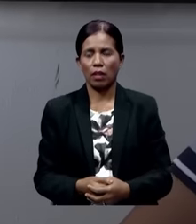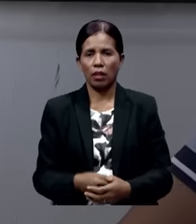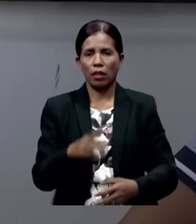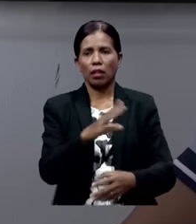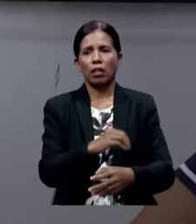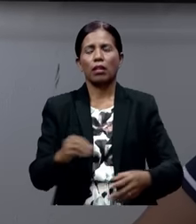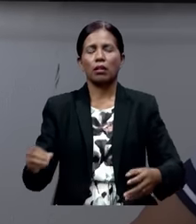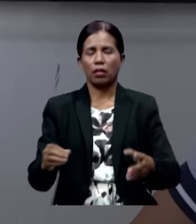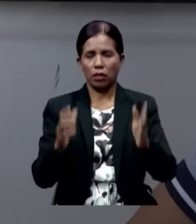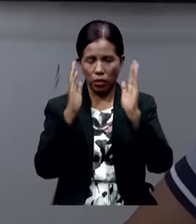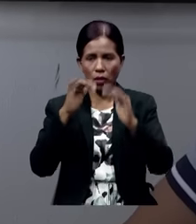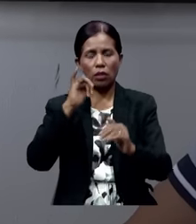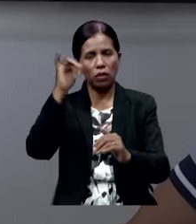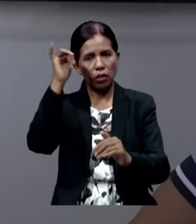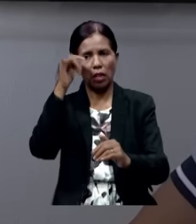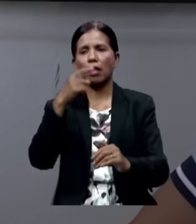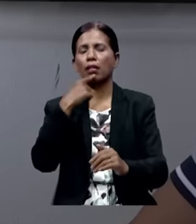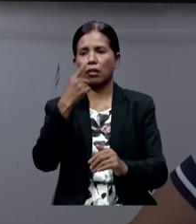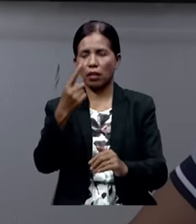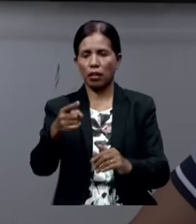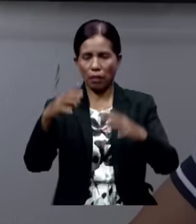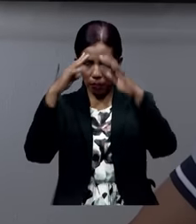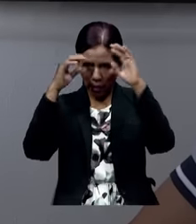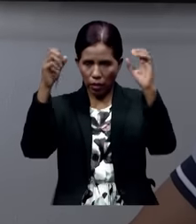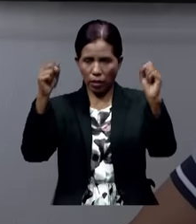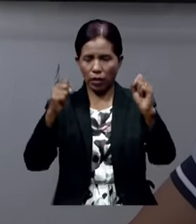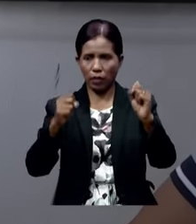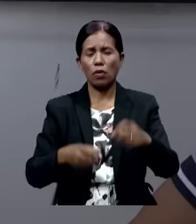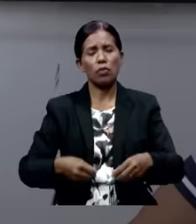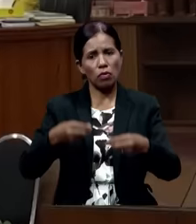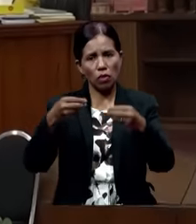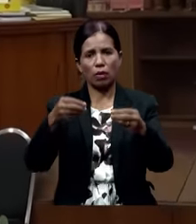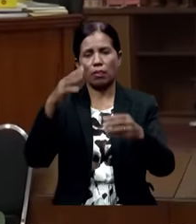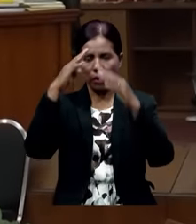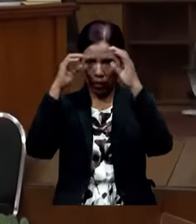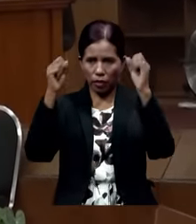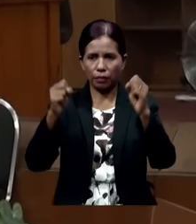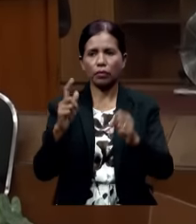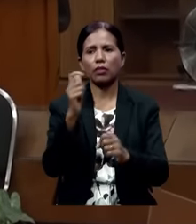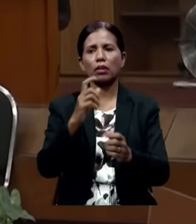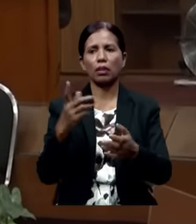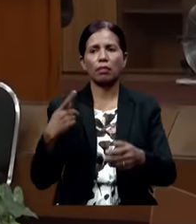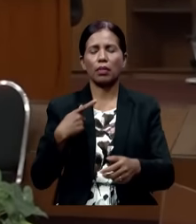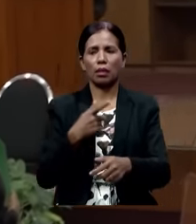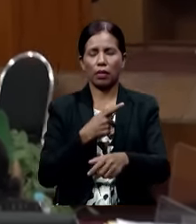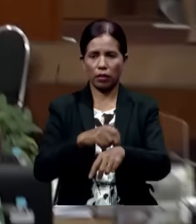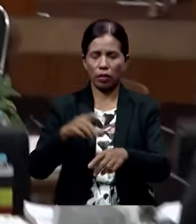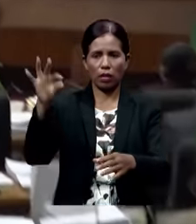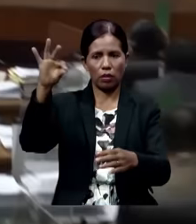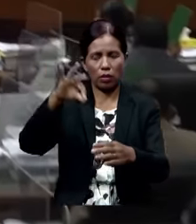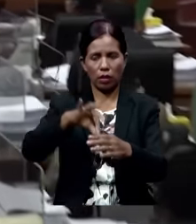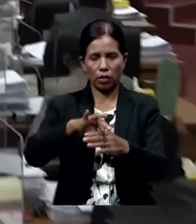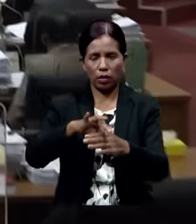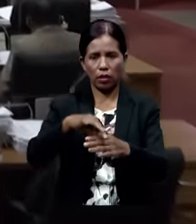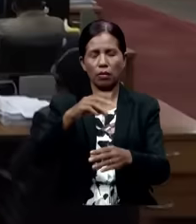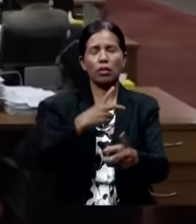coletivo, né? Posição, mas consegue autoriza, presidente. Autoriza. E a terça, né, Parlamento Nacional, a votação para